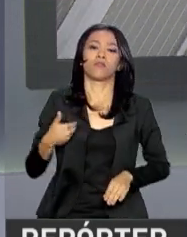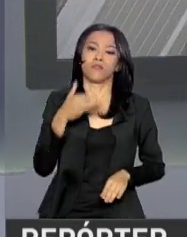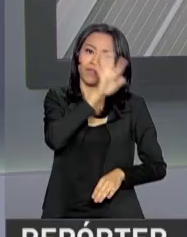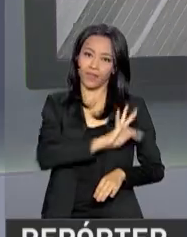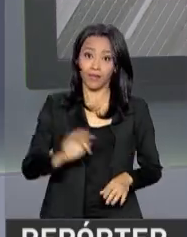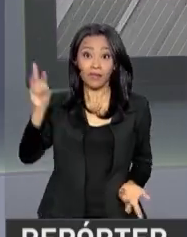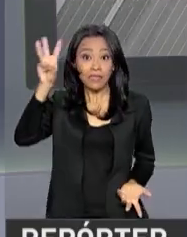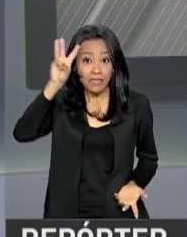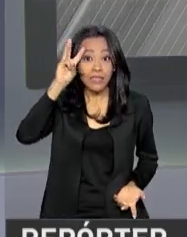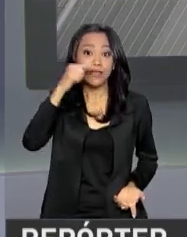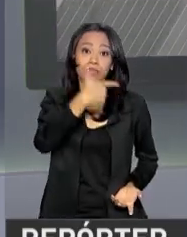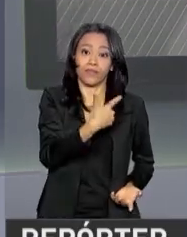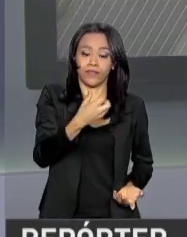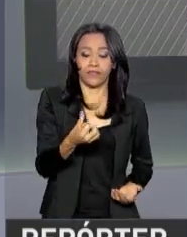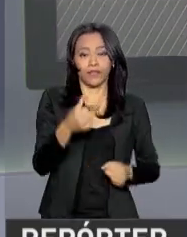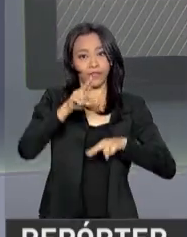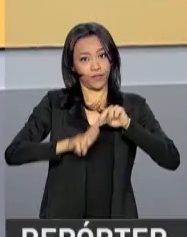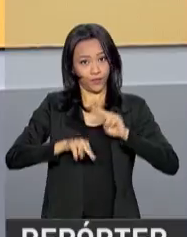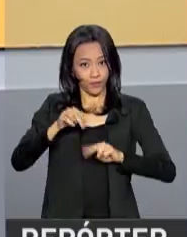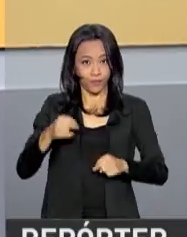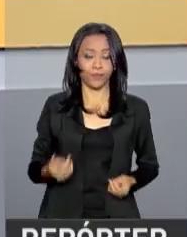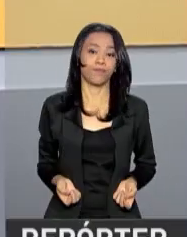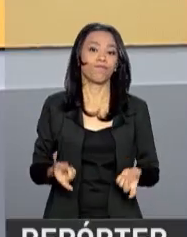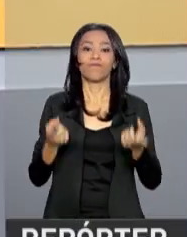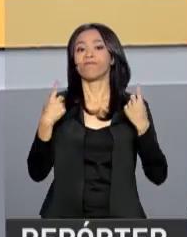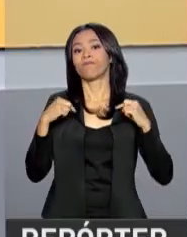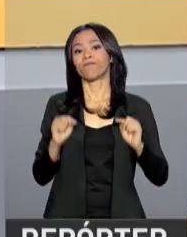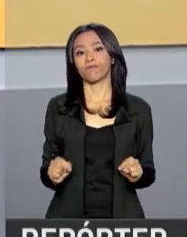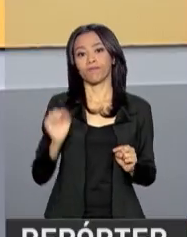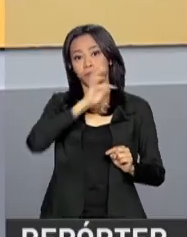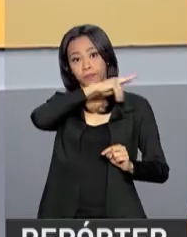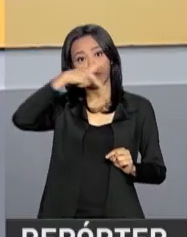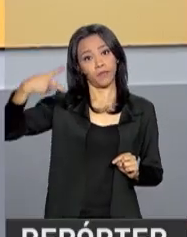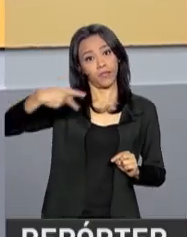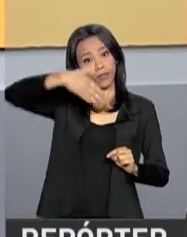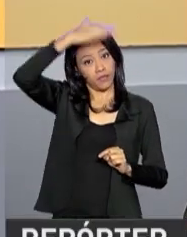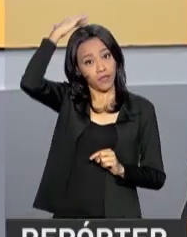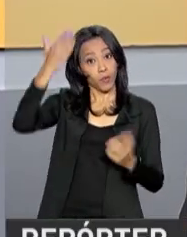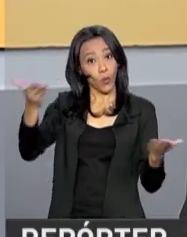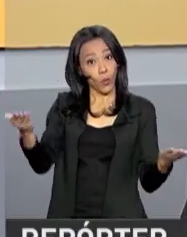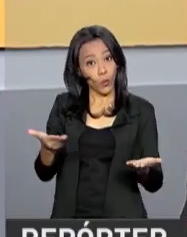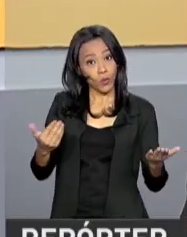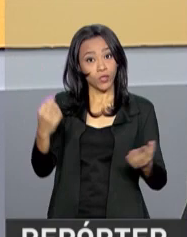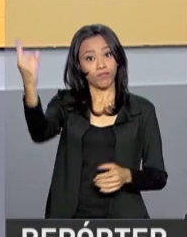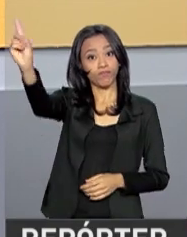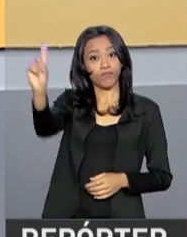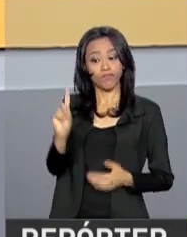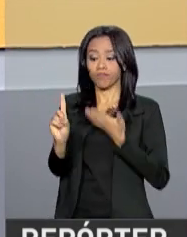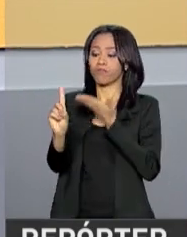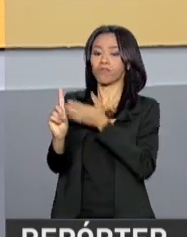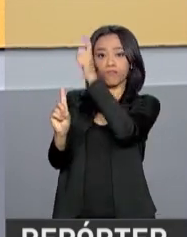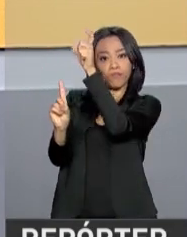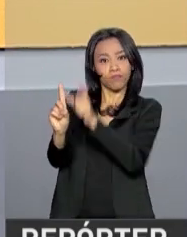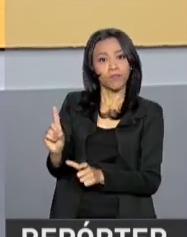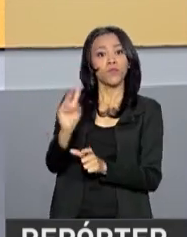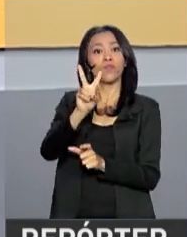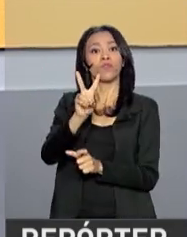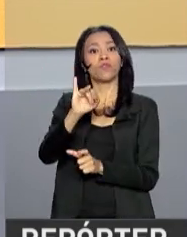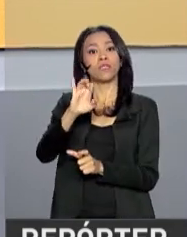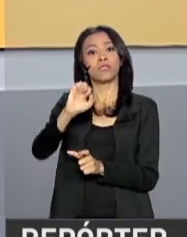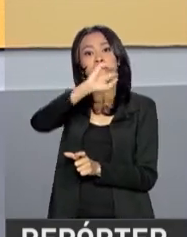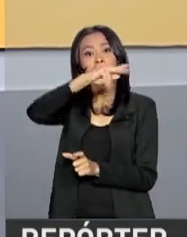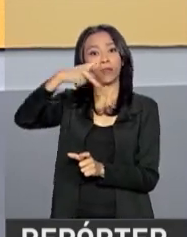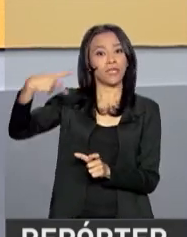desta terça-feira 26 de junho o presidente michel temer recebe hoje em brasília o vício o vice-presidente americano